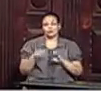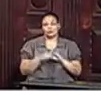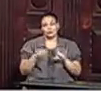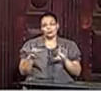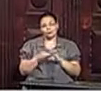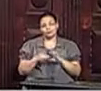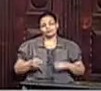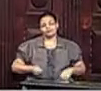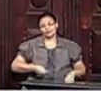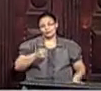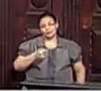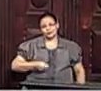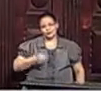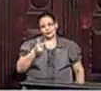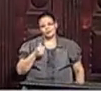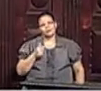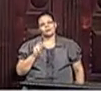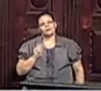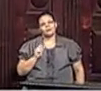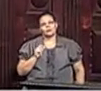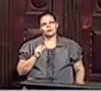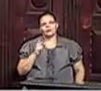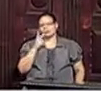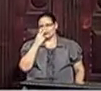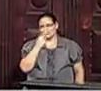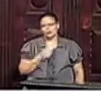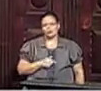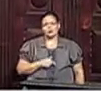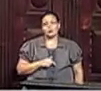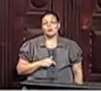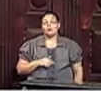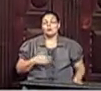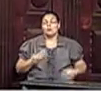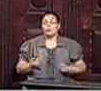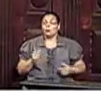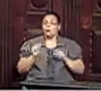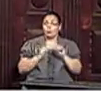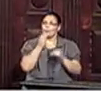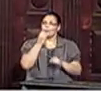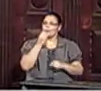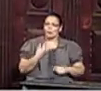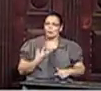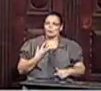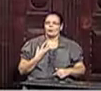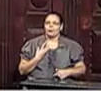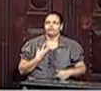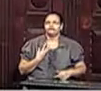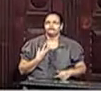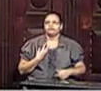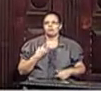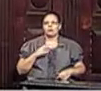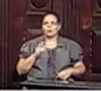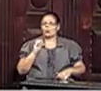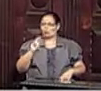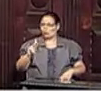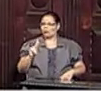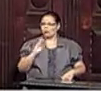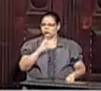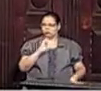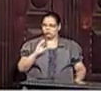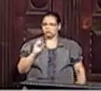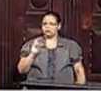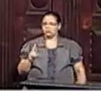permitindo uma operação clássica de 2 pesos e 2 medidas. O que é bom, o que é filé mignon, ok,